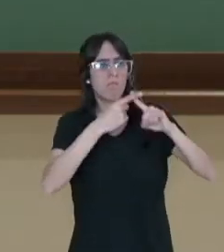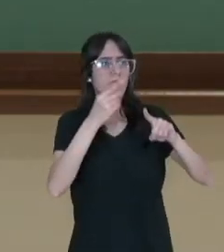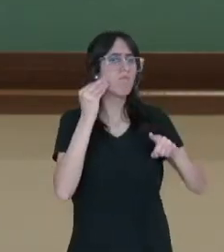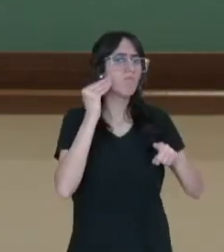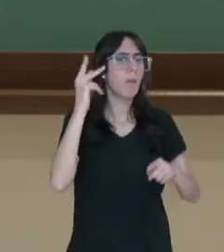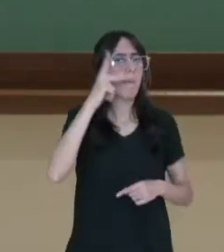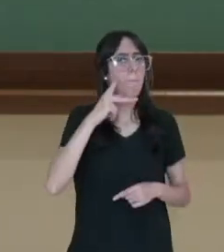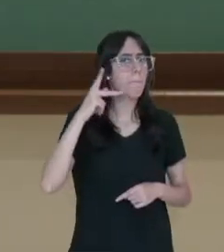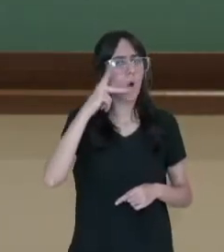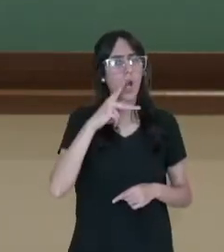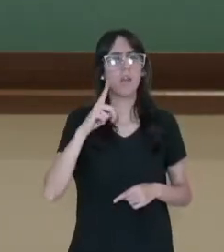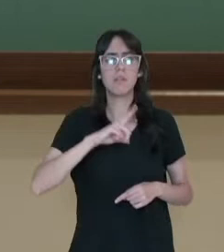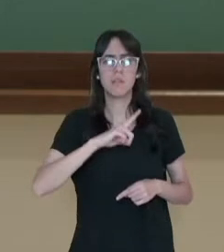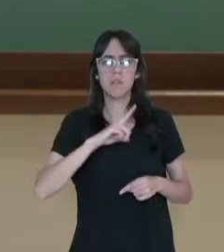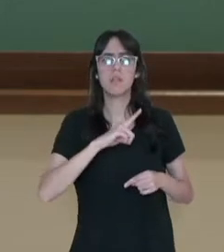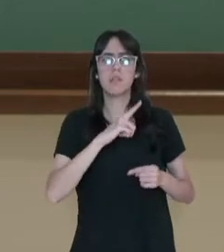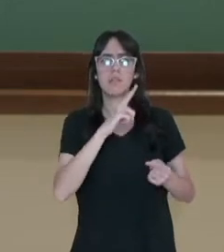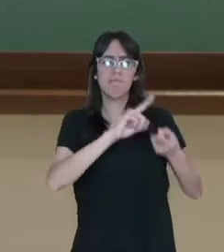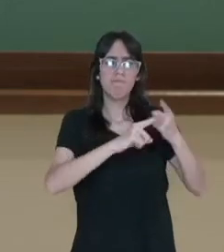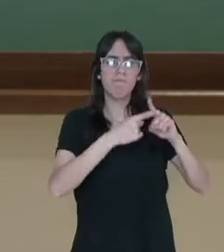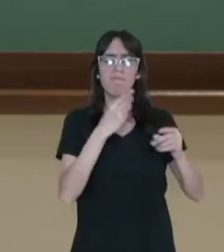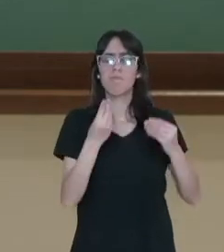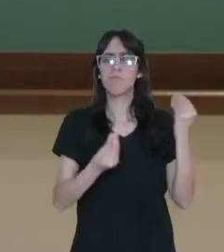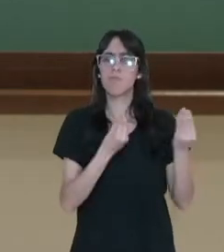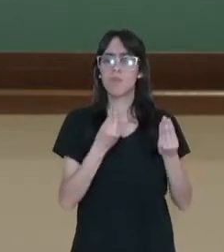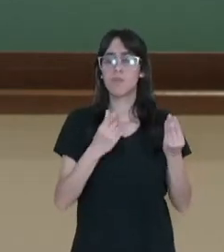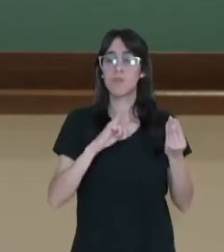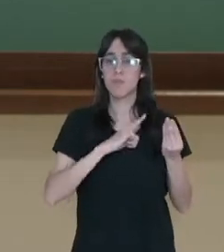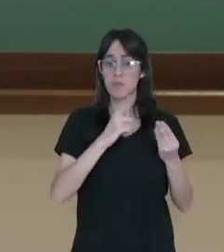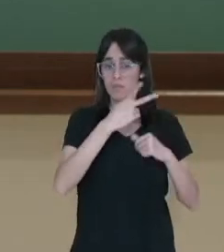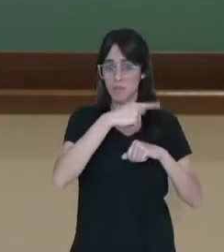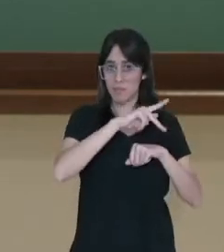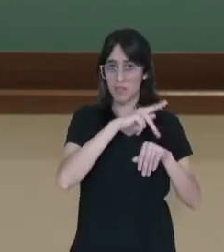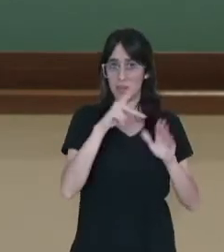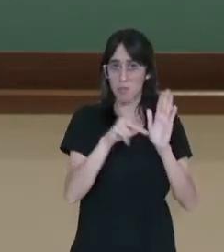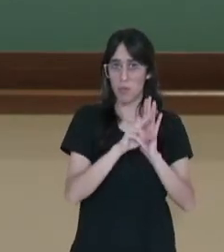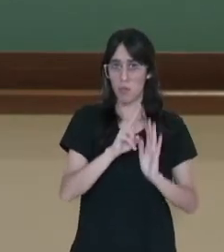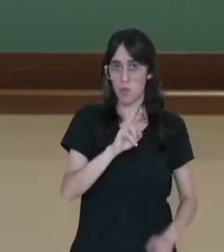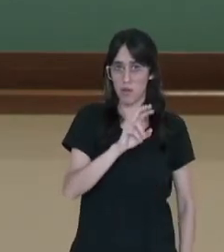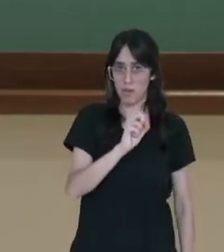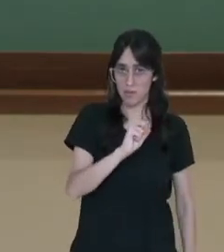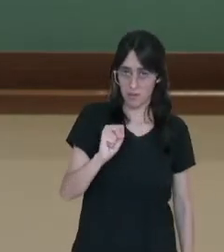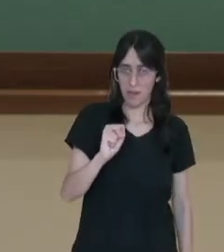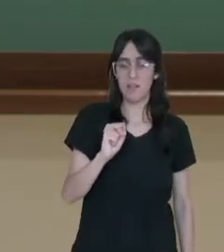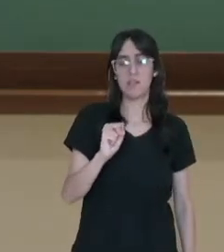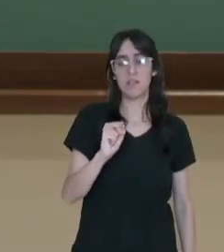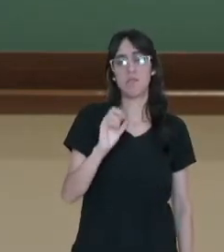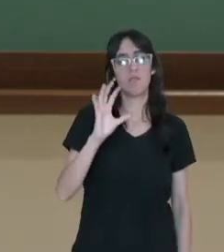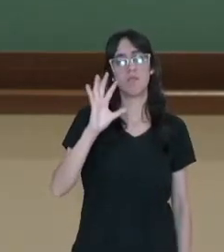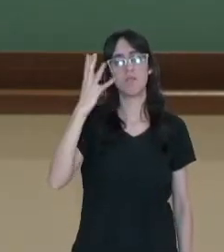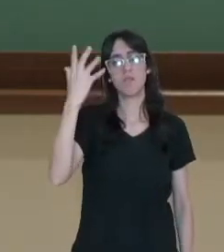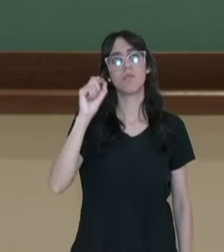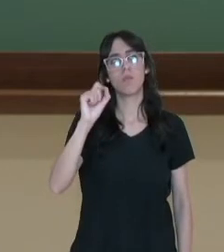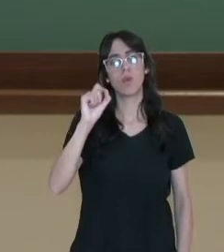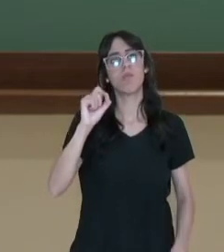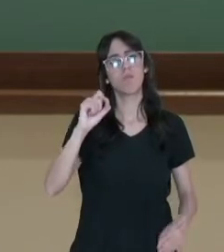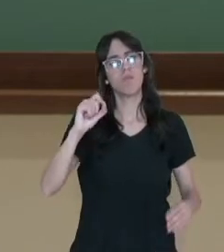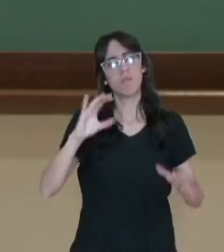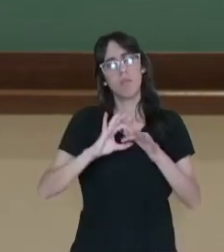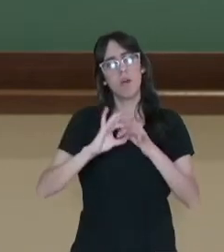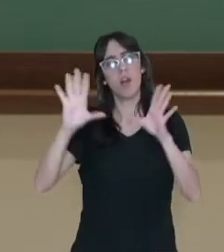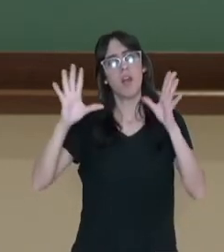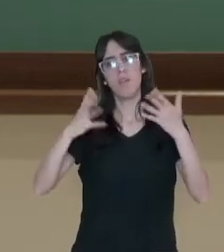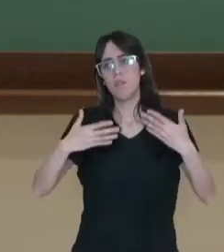governos socialistas ligados à União Soviética nesses países do leste europeu e na sua inserção na economia de mercado, nessa